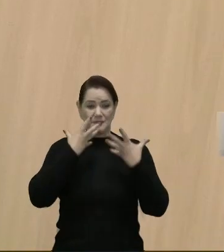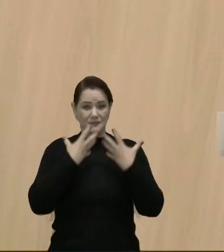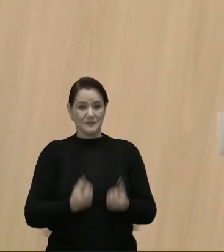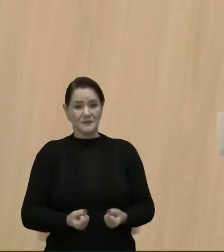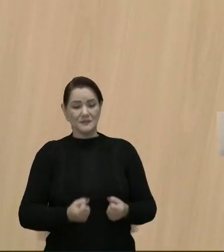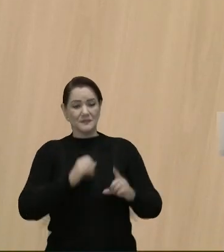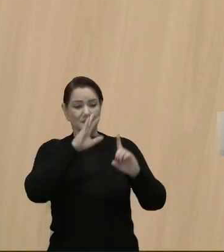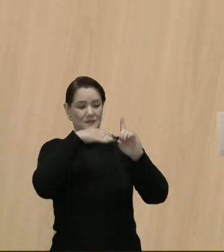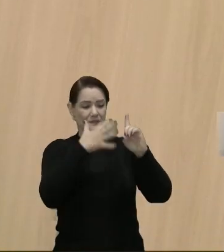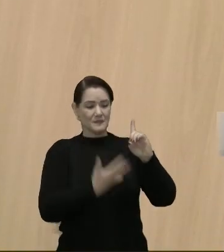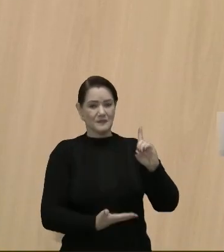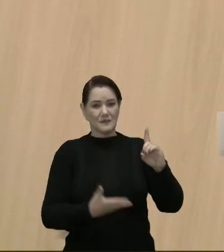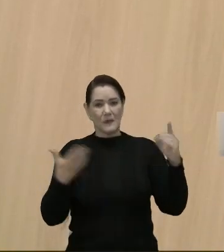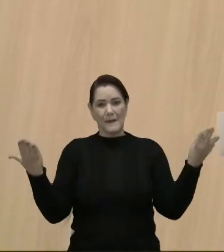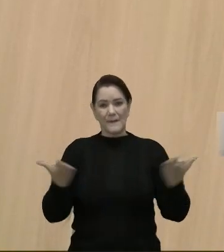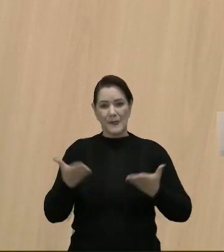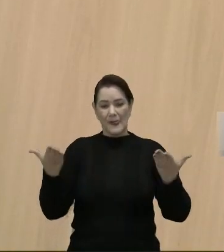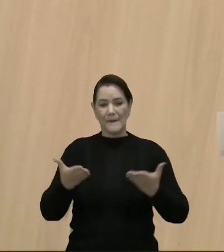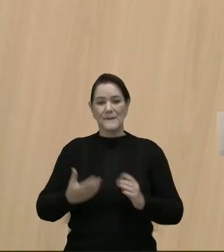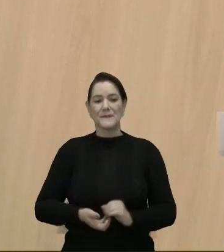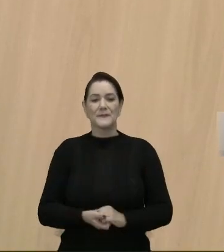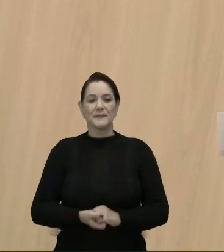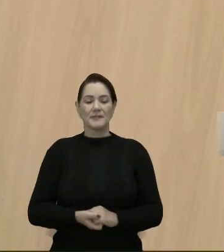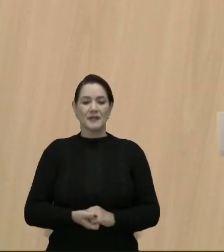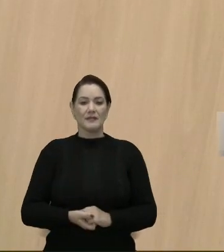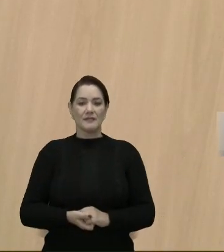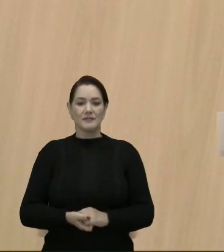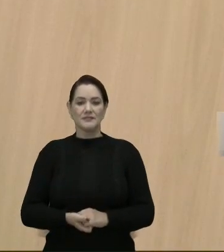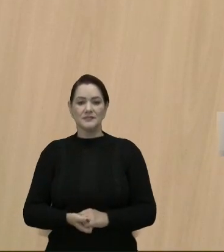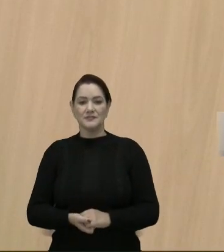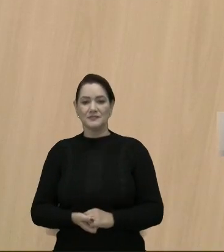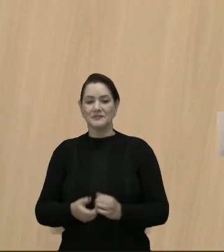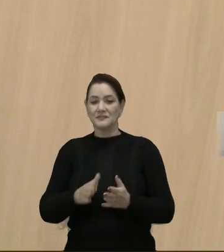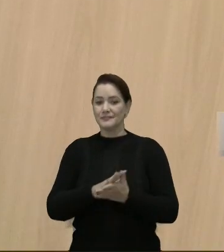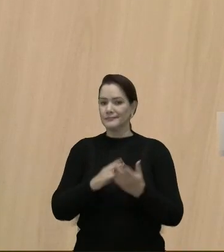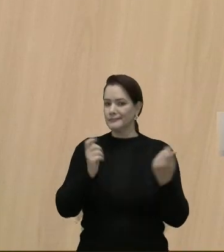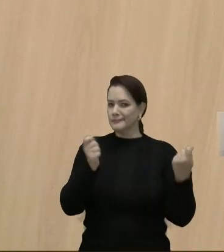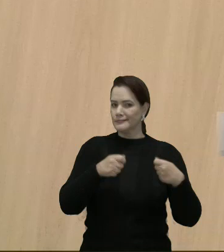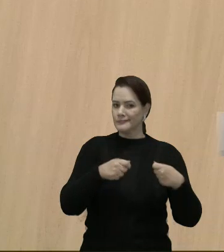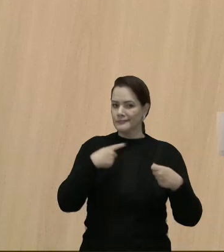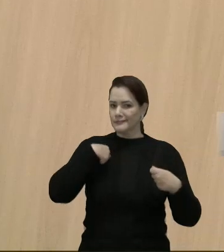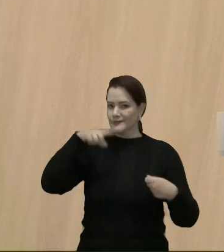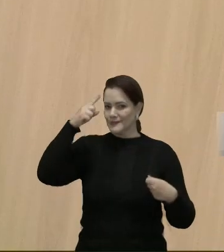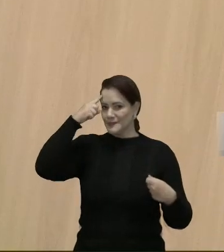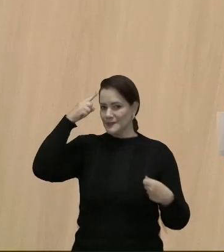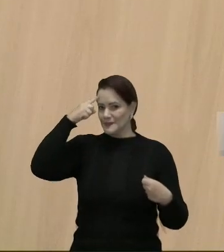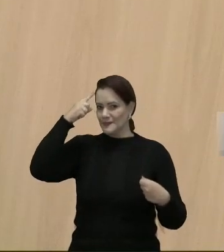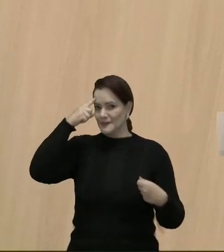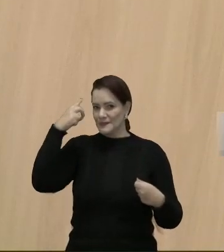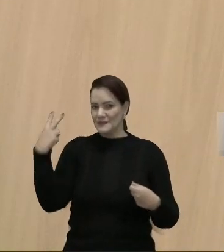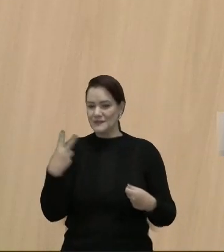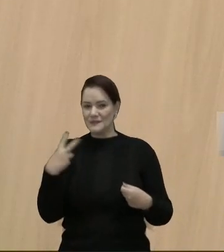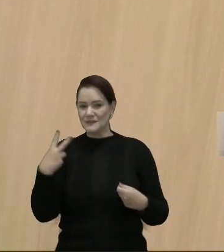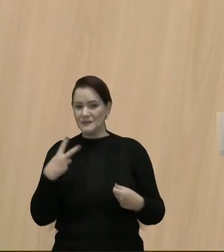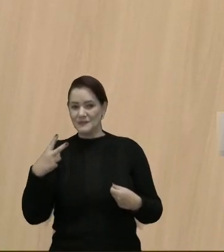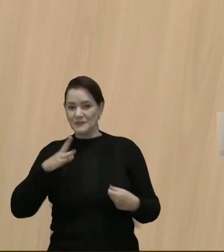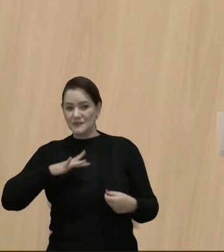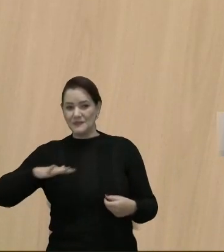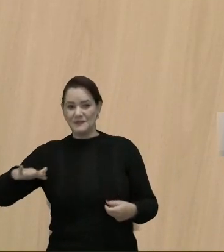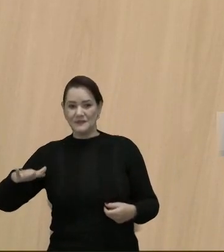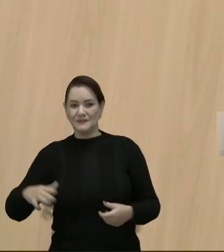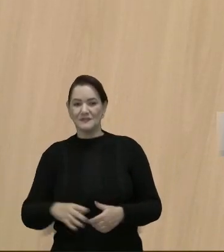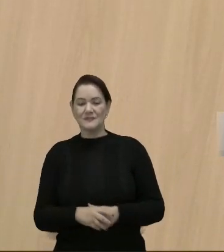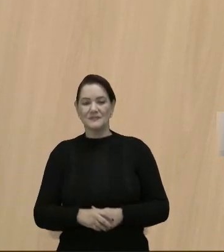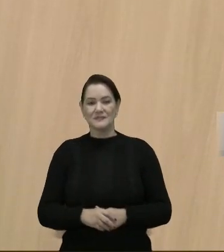menção honrosa nessa solenidade importante. Nada seria possível se eu não pensasse naqueles dois pequenos, que eu